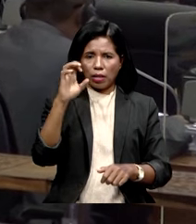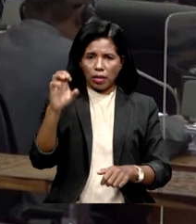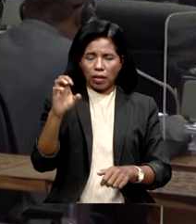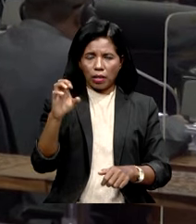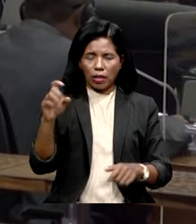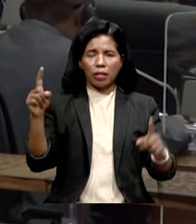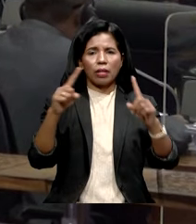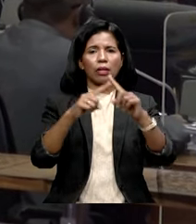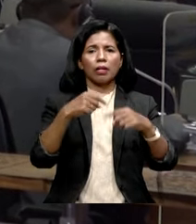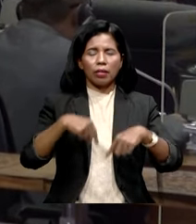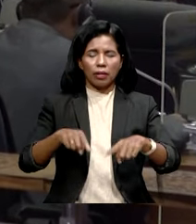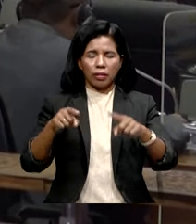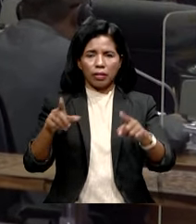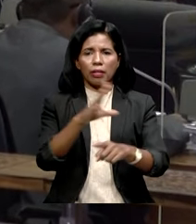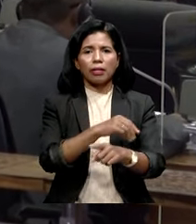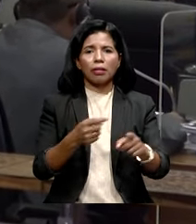administração estatal